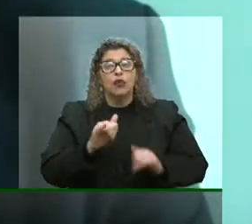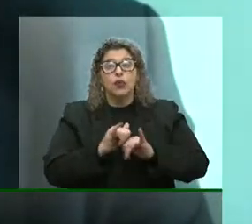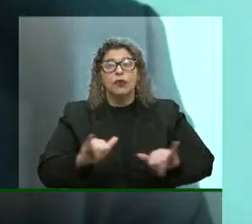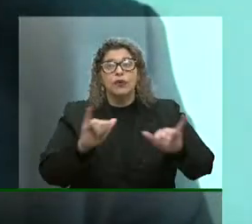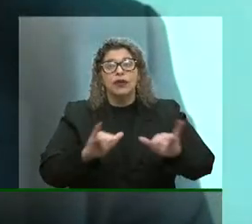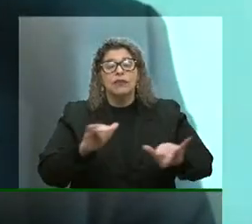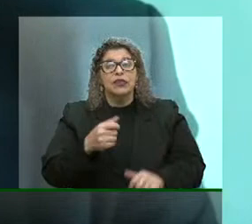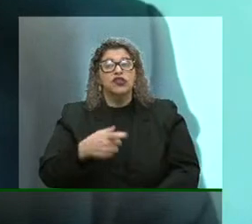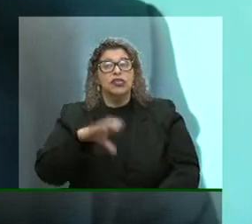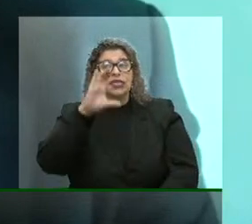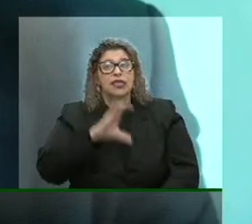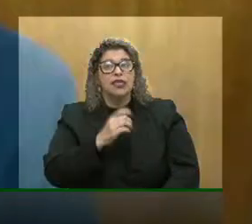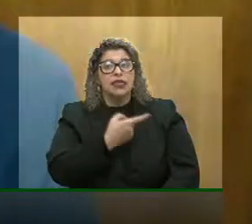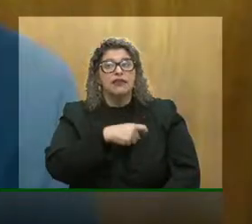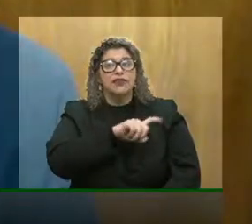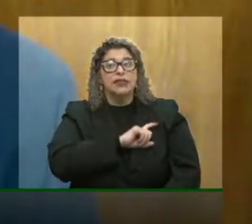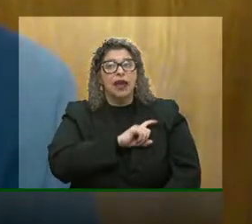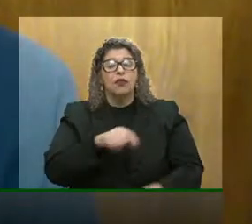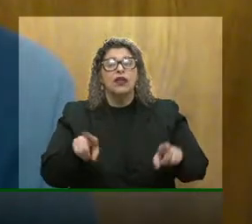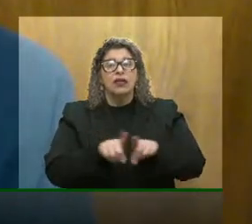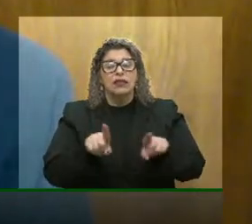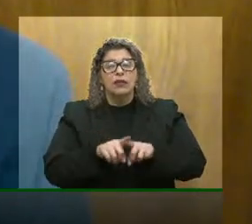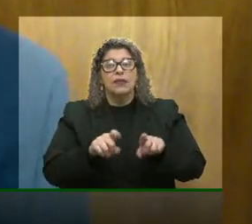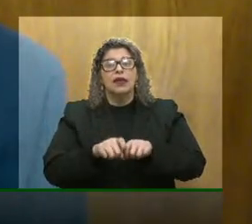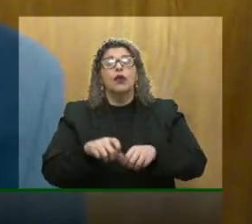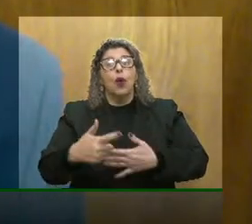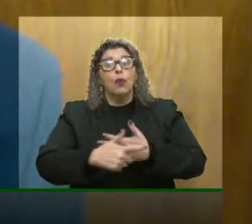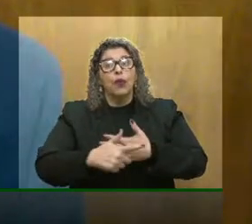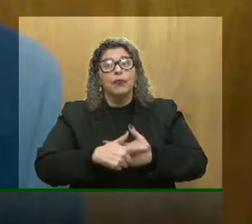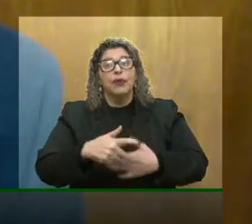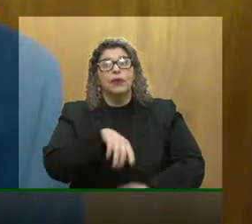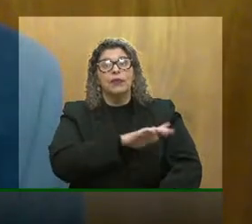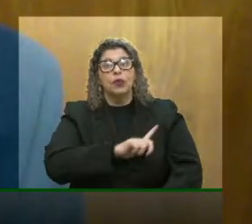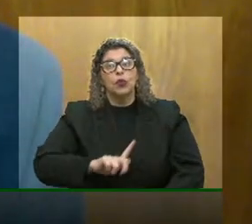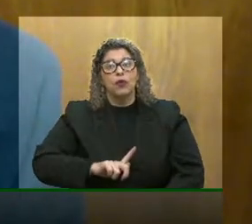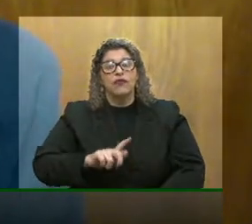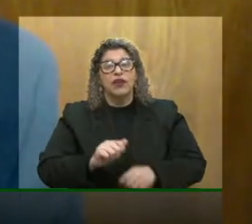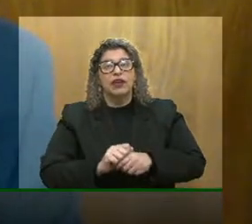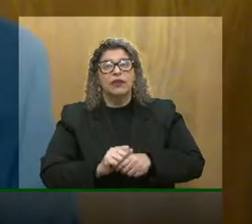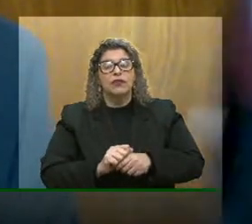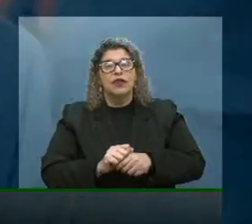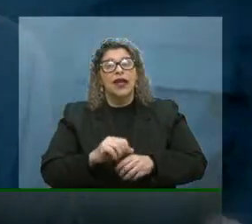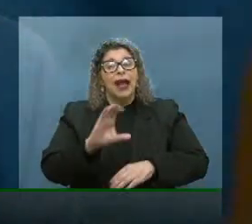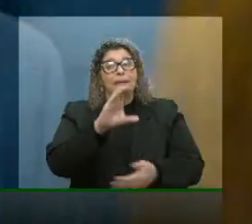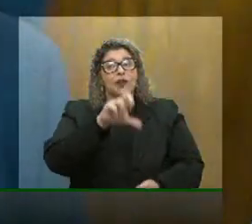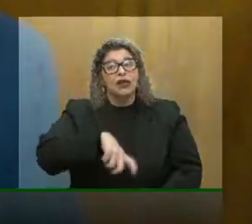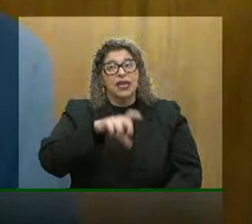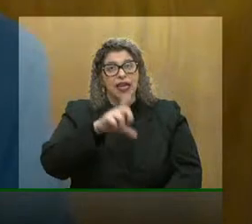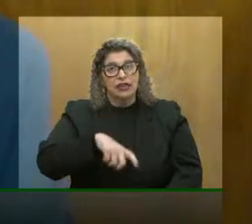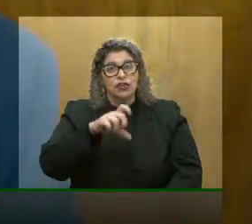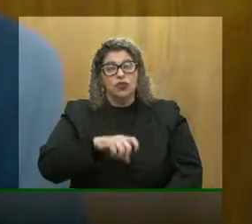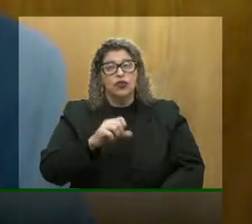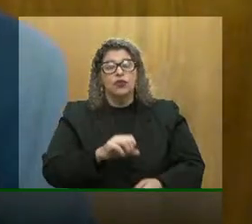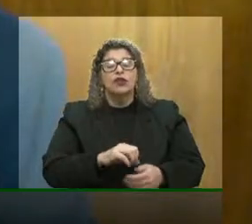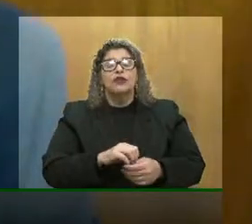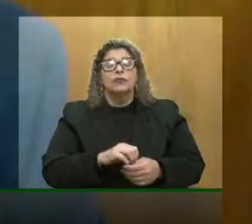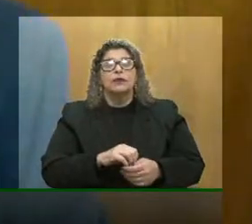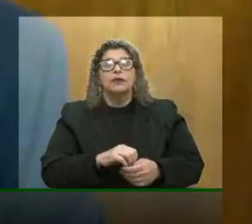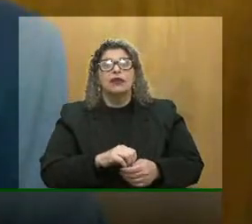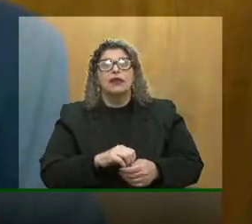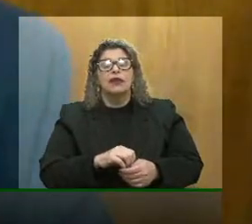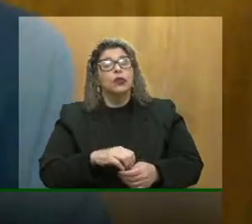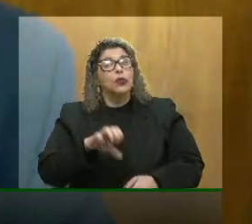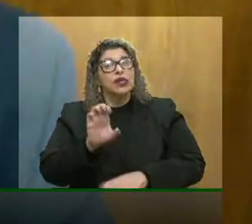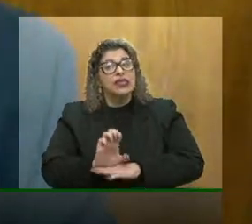Cidadania Fiscal, bem como autoriza o Poder Executivo a abrir crédito suplementar no orçamento do Estado.